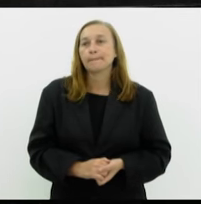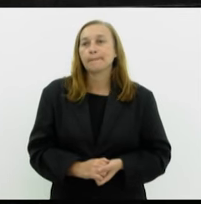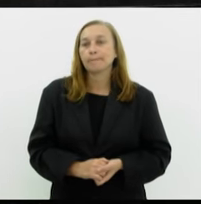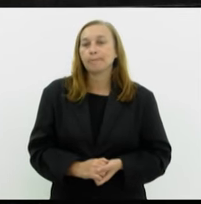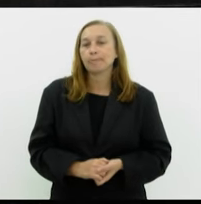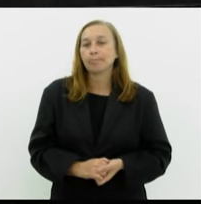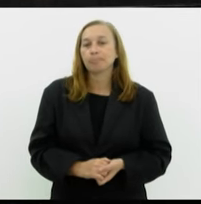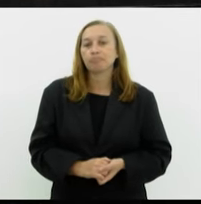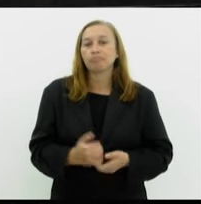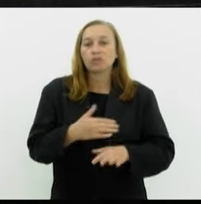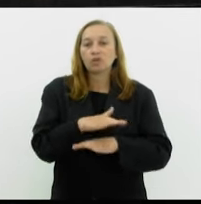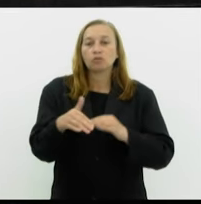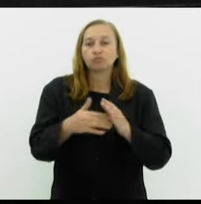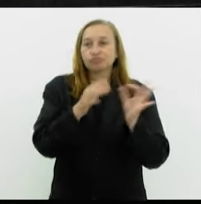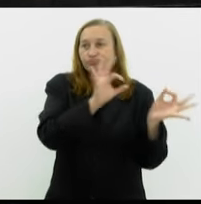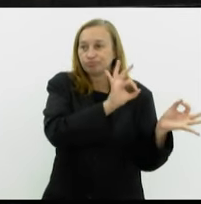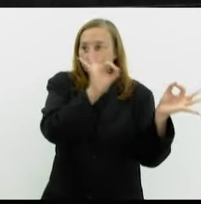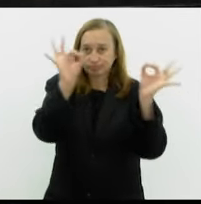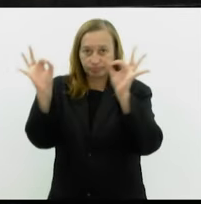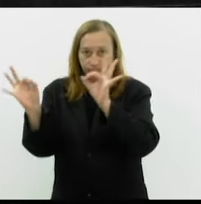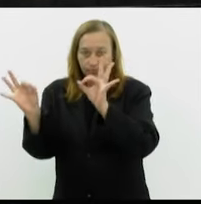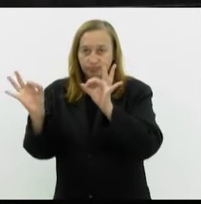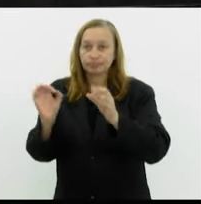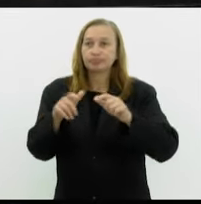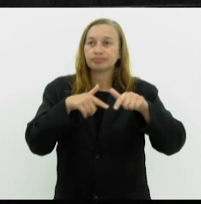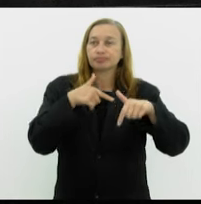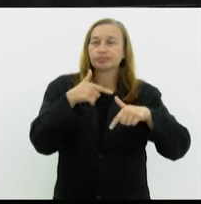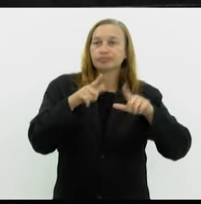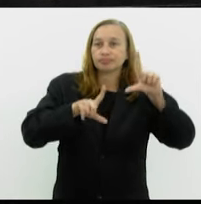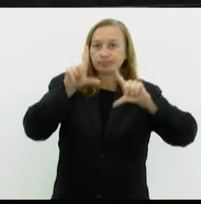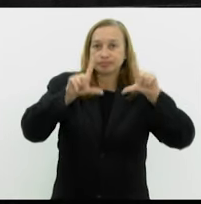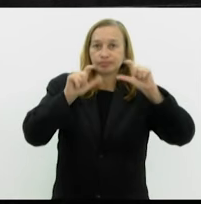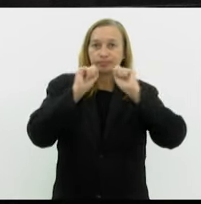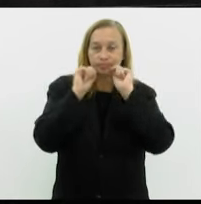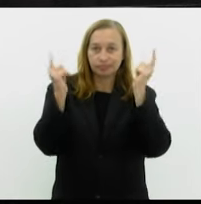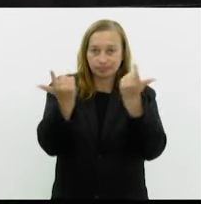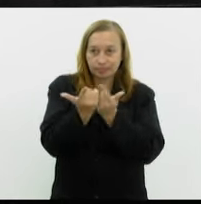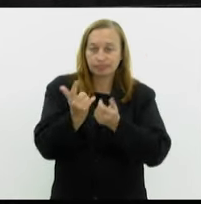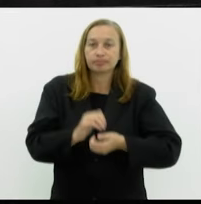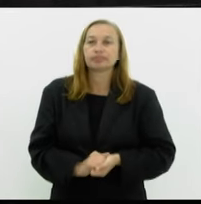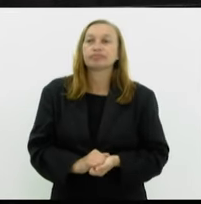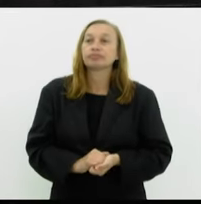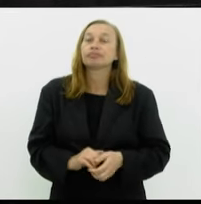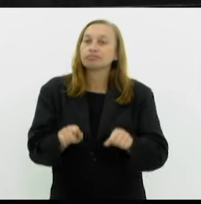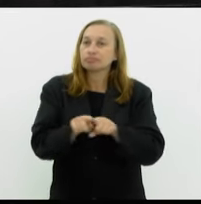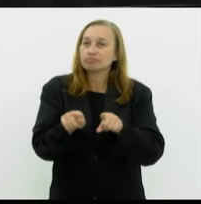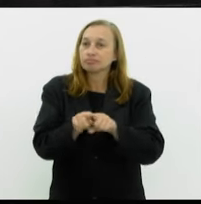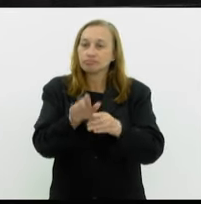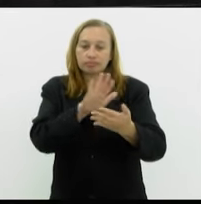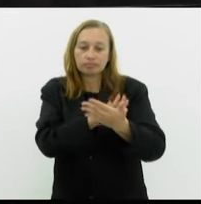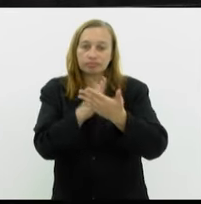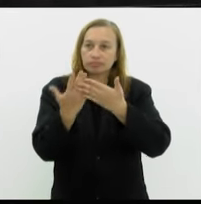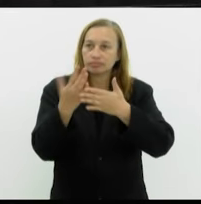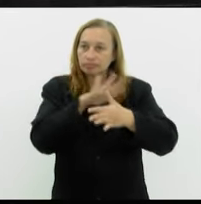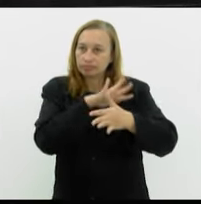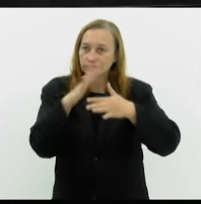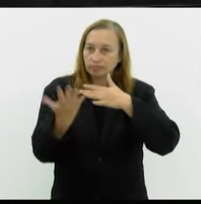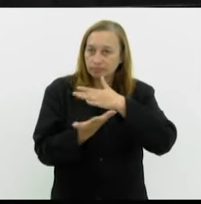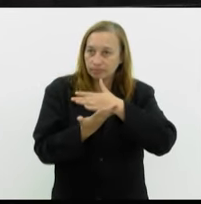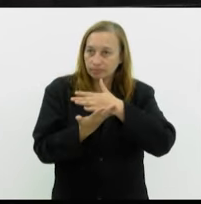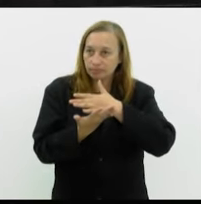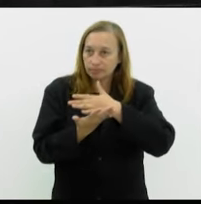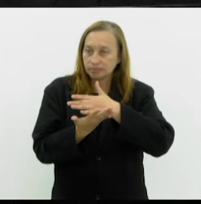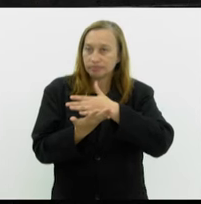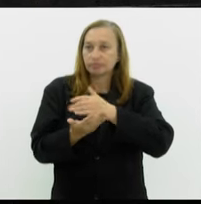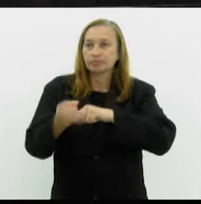senhoras e senhores telespectadores da TV Alerge, e senhora intérprete da língua